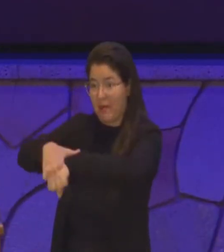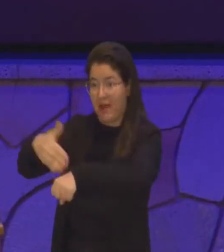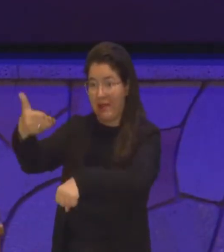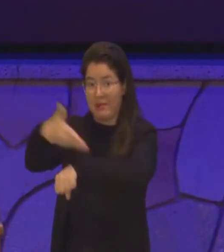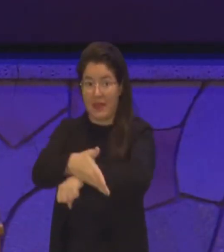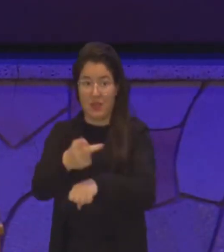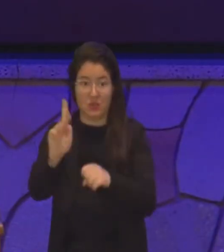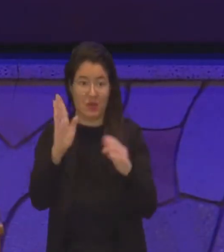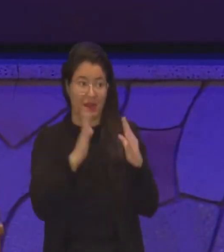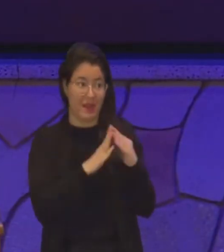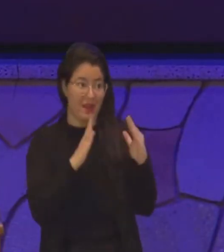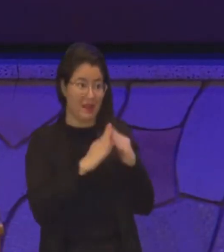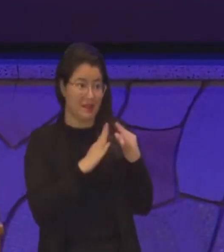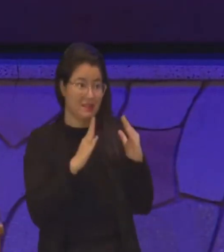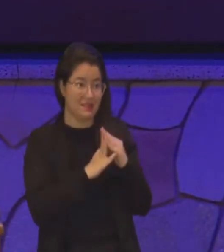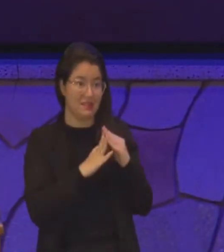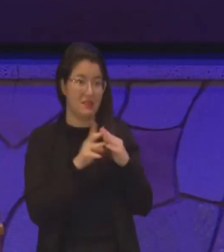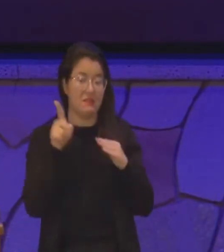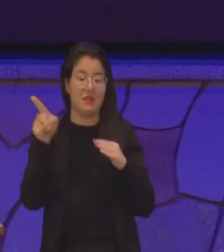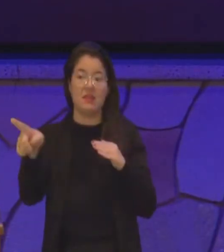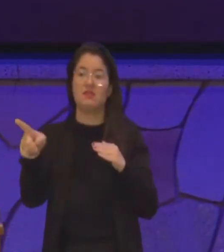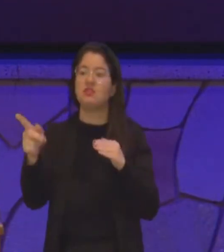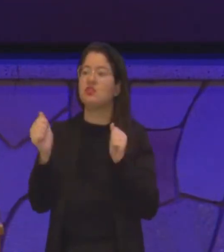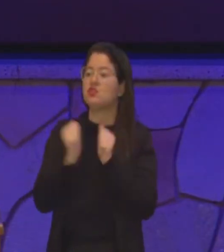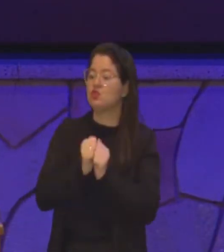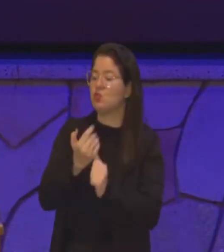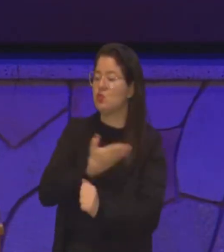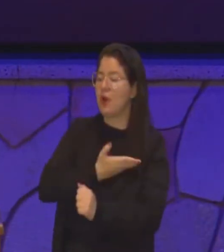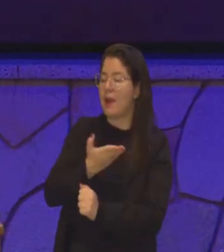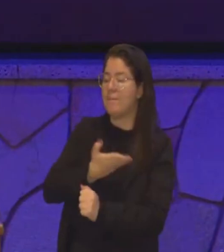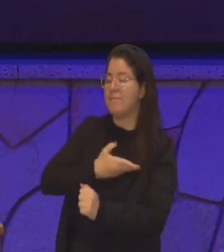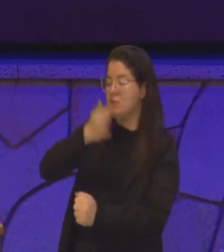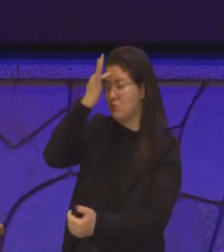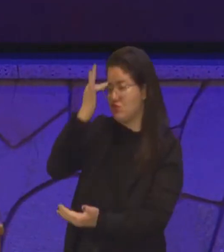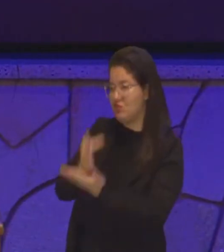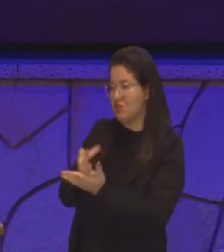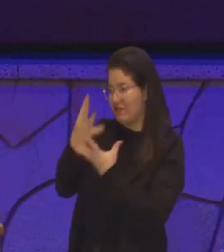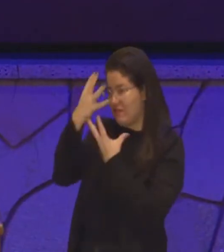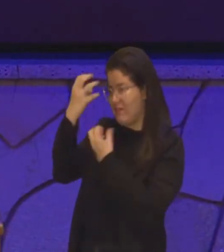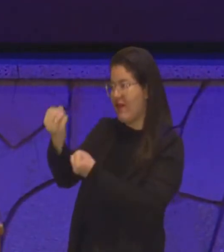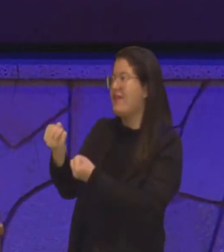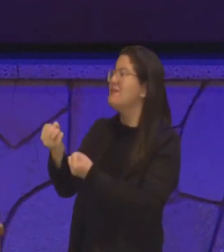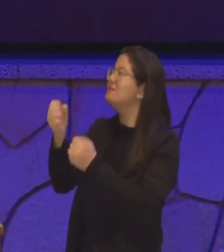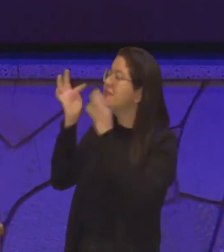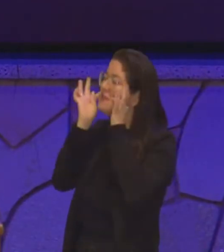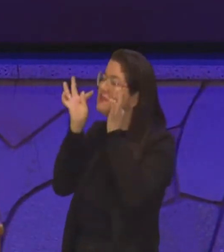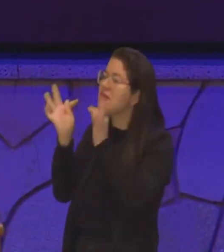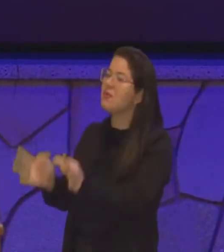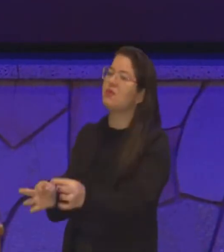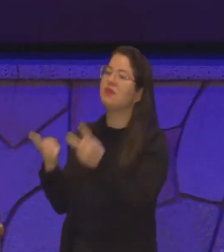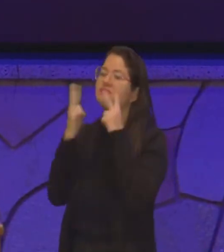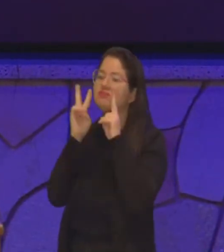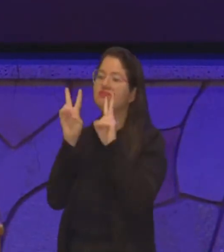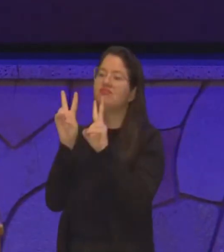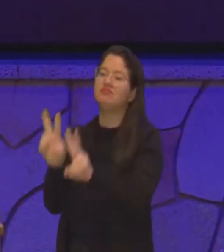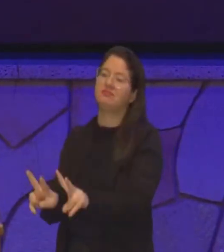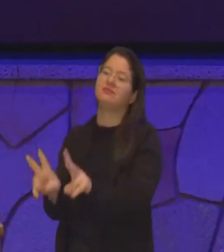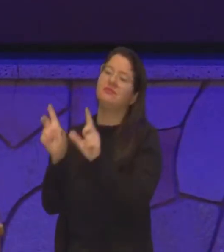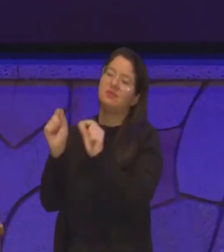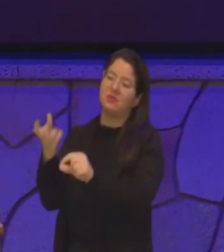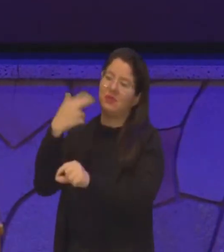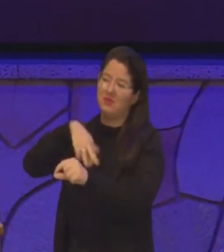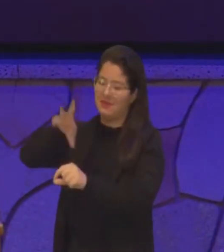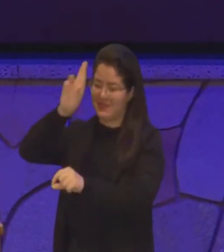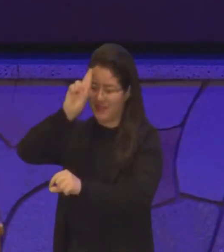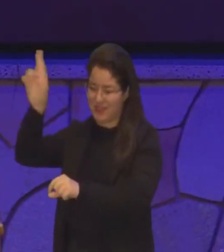casa, para você então, com seus amigos de fé, testemunhar e testificar daquilo que o